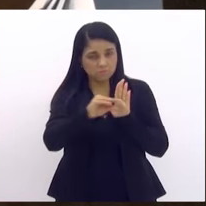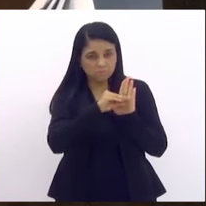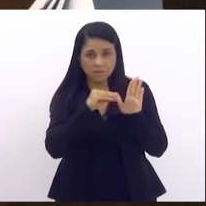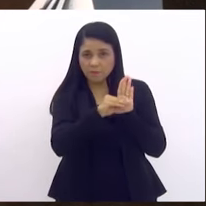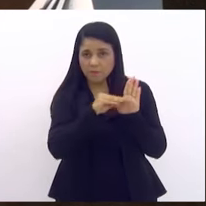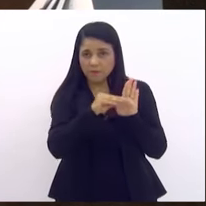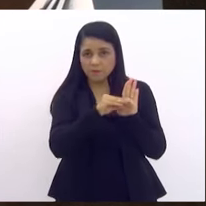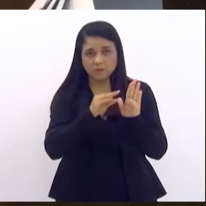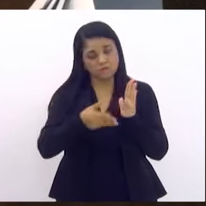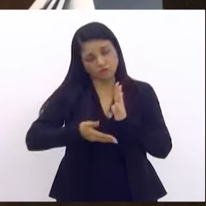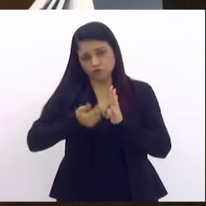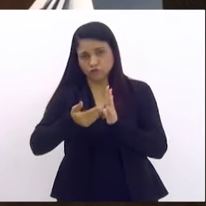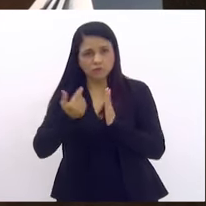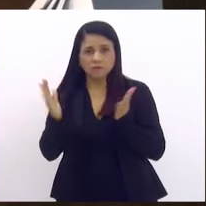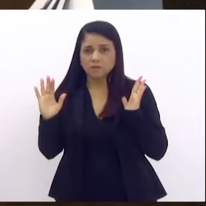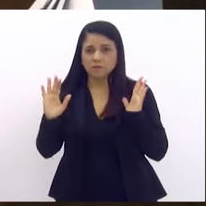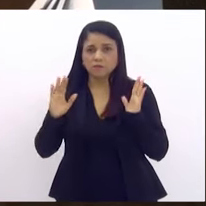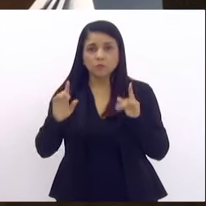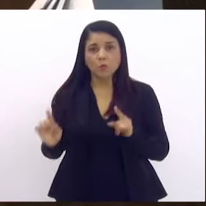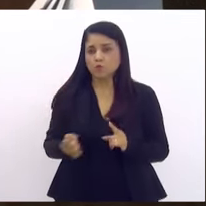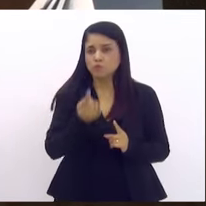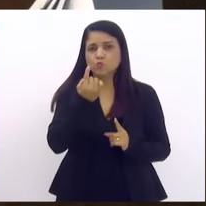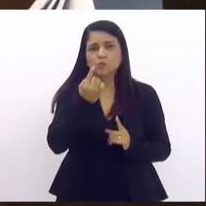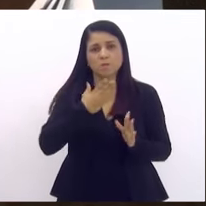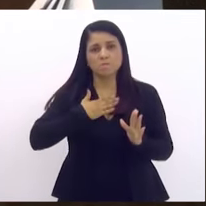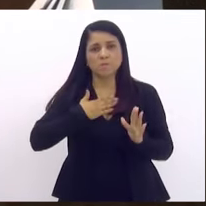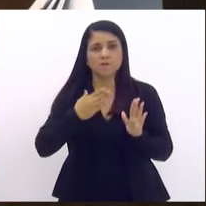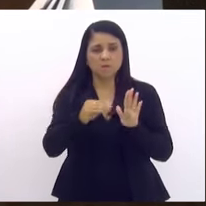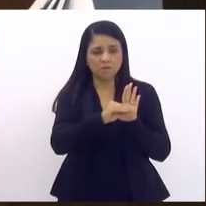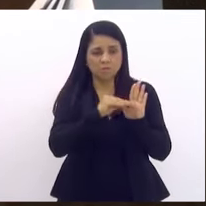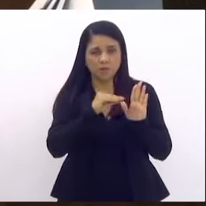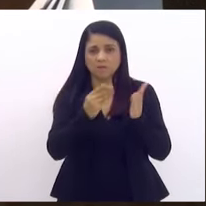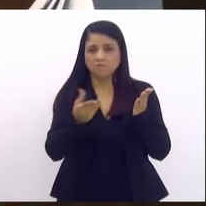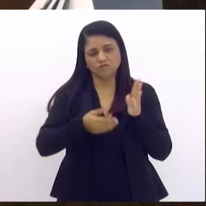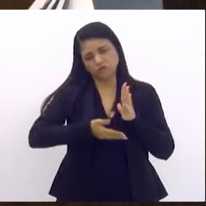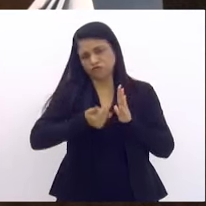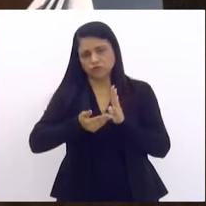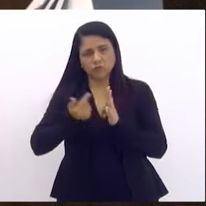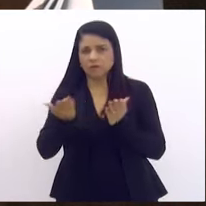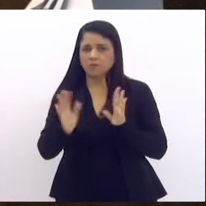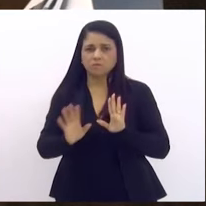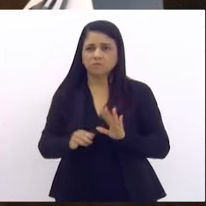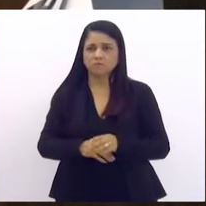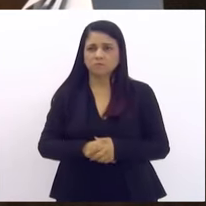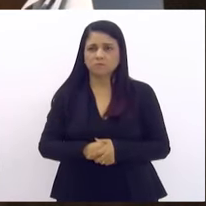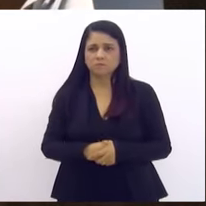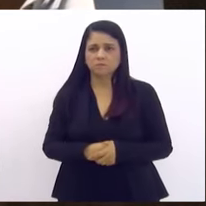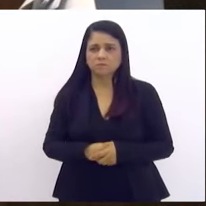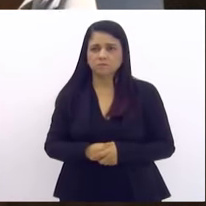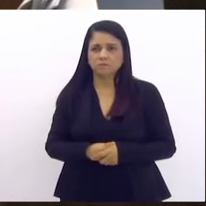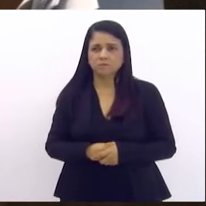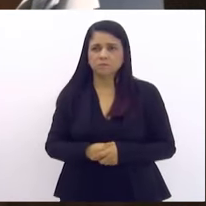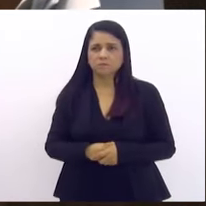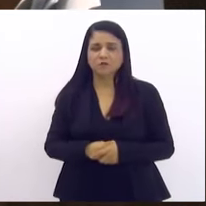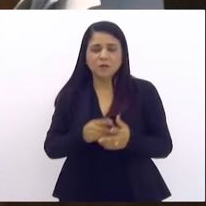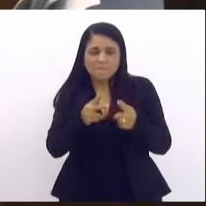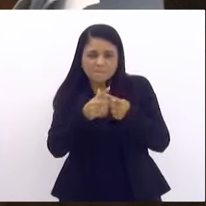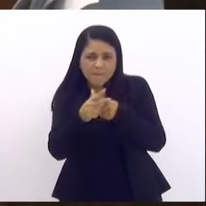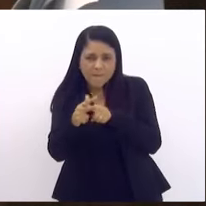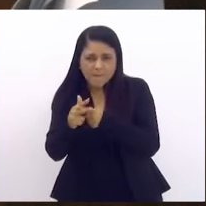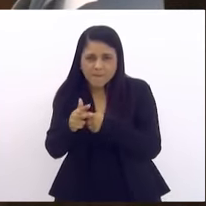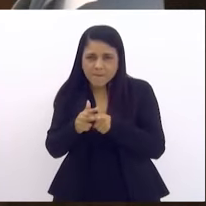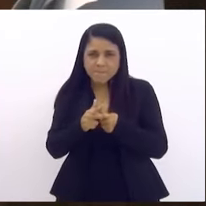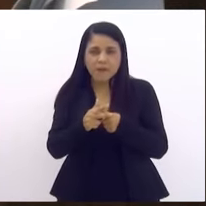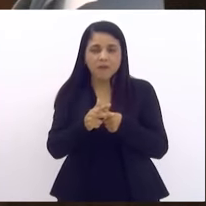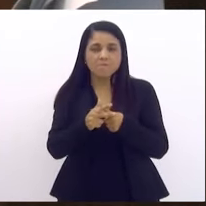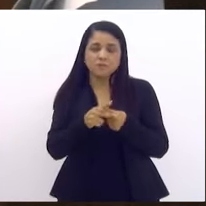Deputado só as únicas emendas são as minhas vou retirar tudo bem eu queria aperfeiçoar mas do jeito que tá já